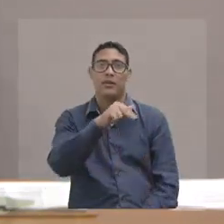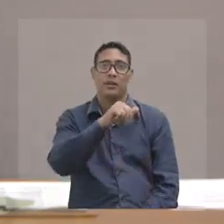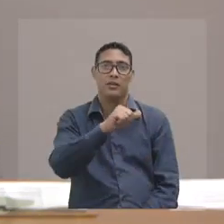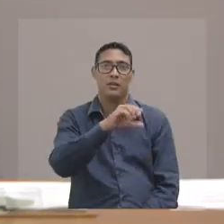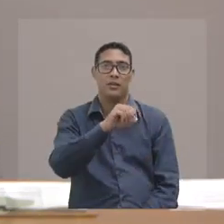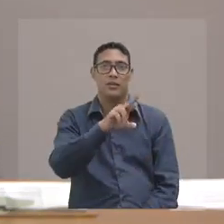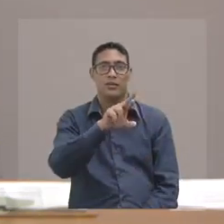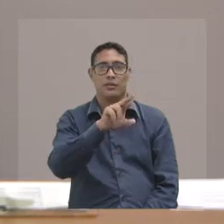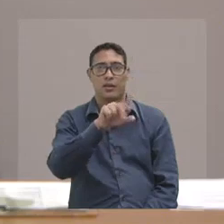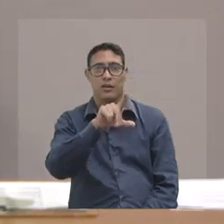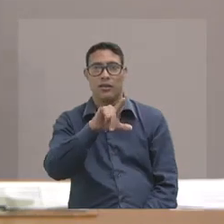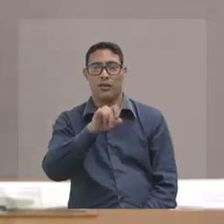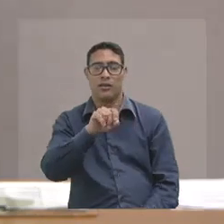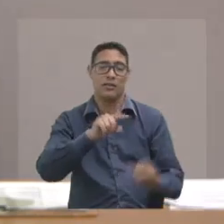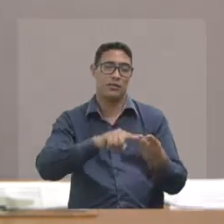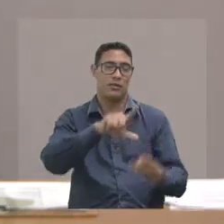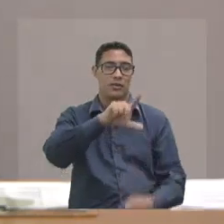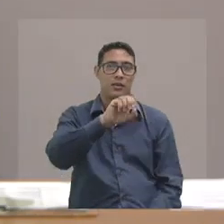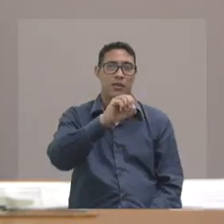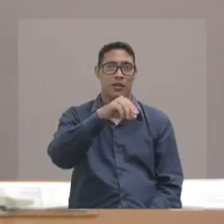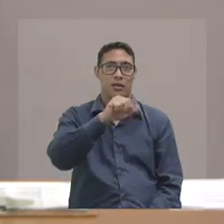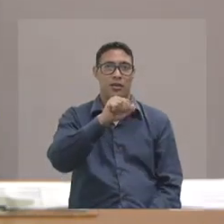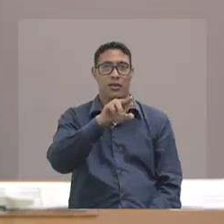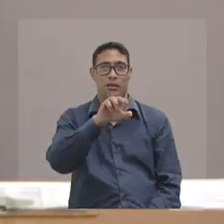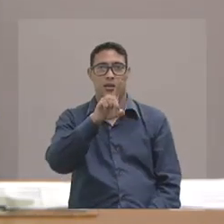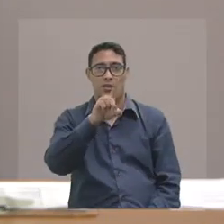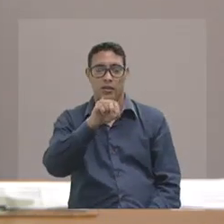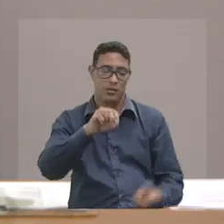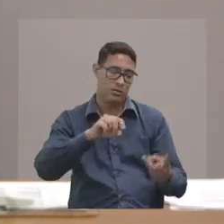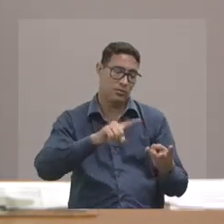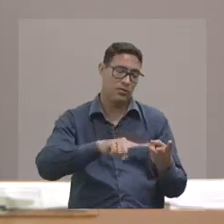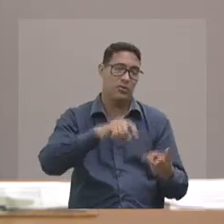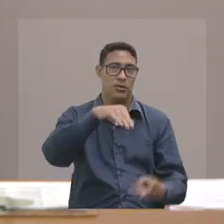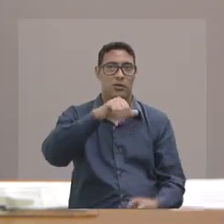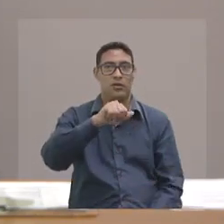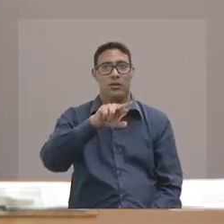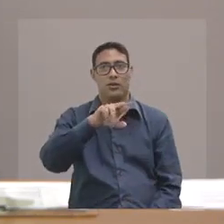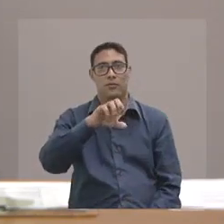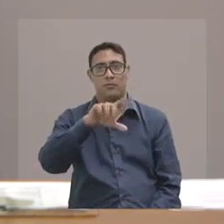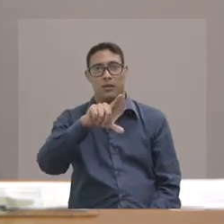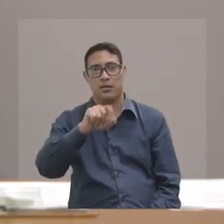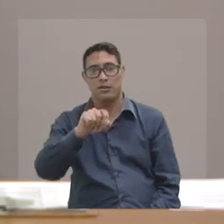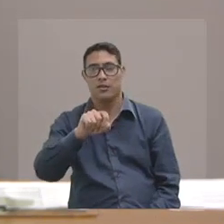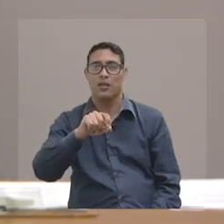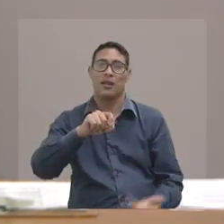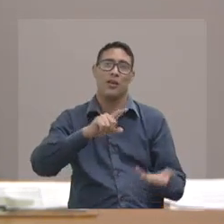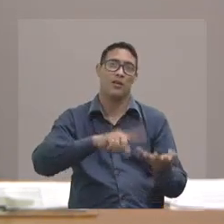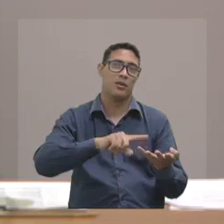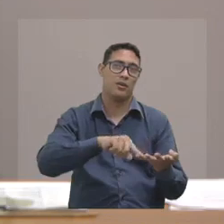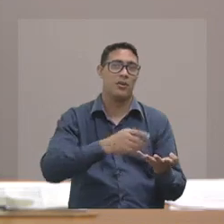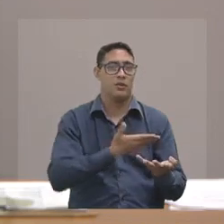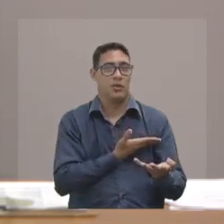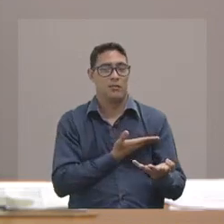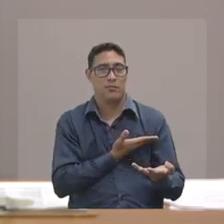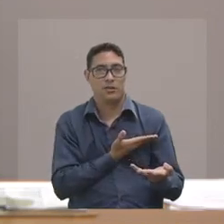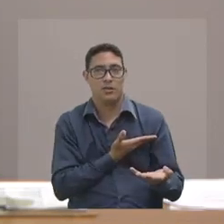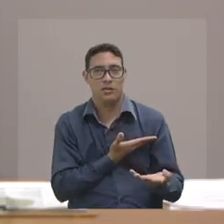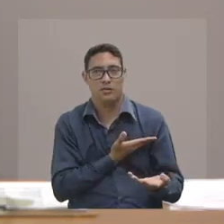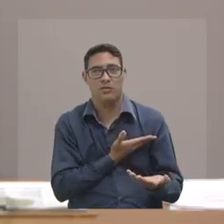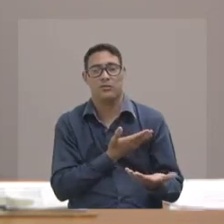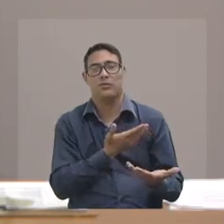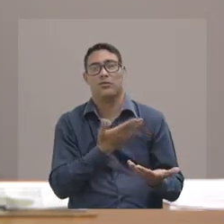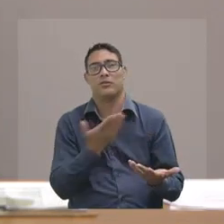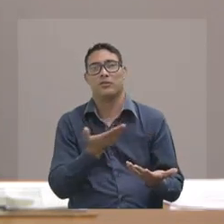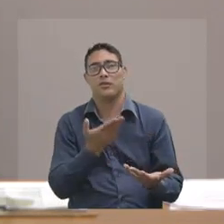Leonardo o nosso amigo Marcelo os nossos grandes amigos aqui é